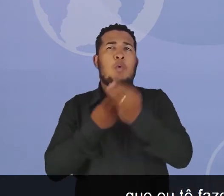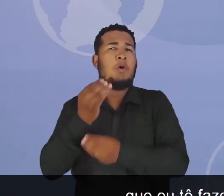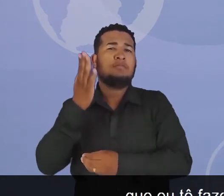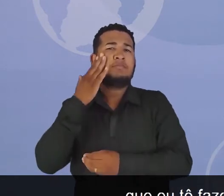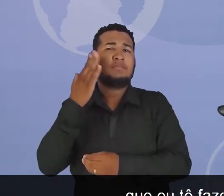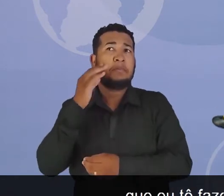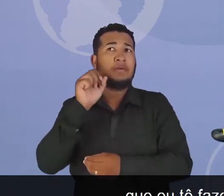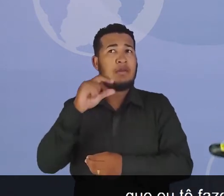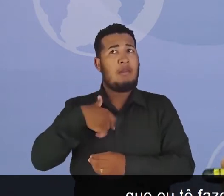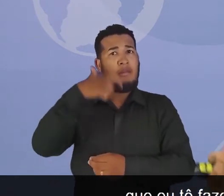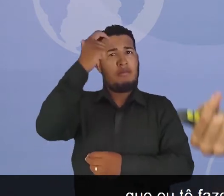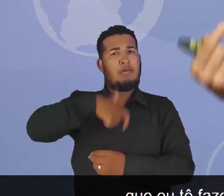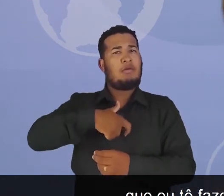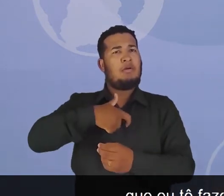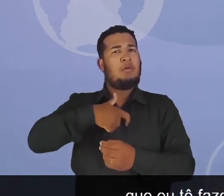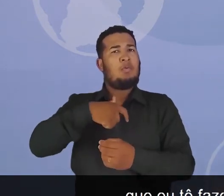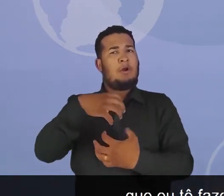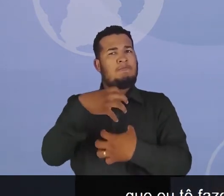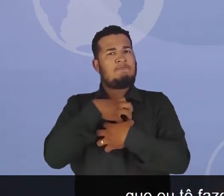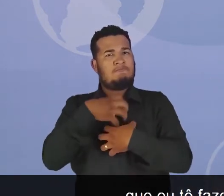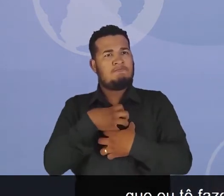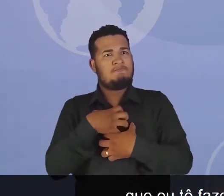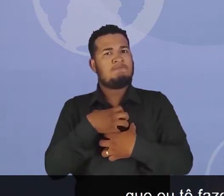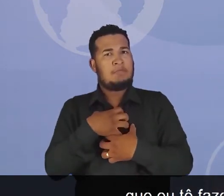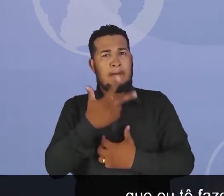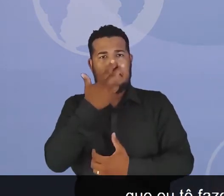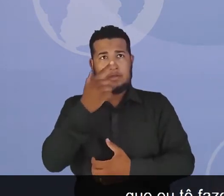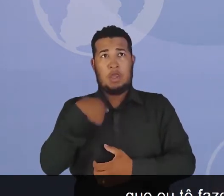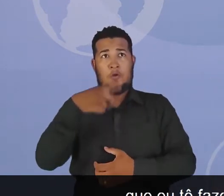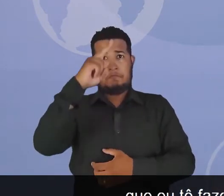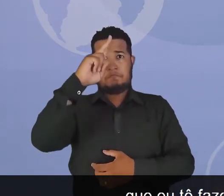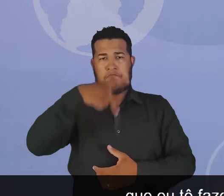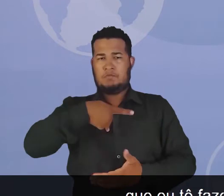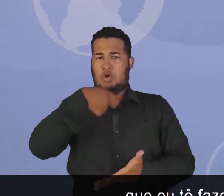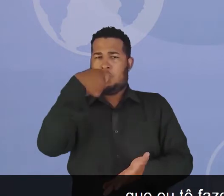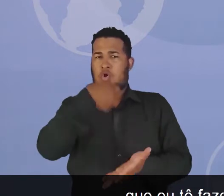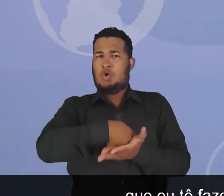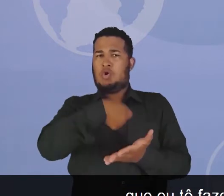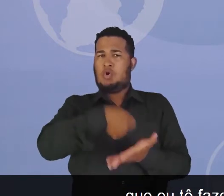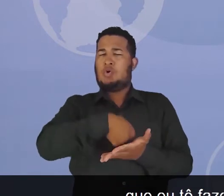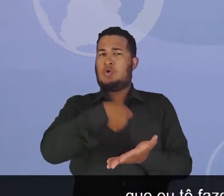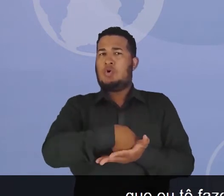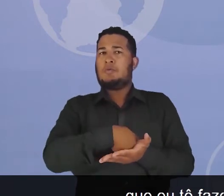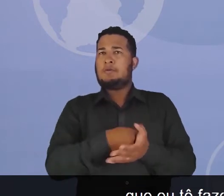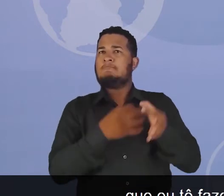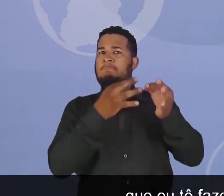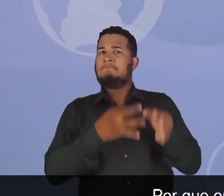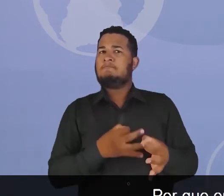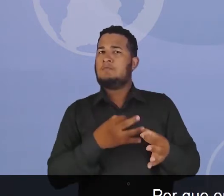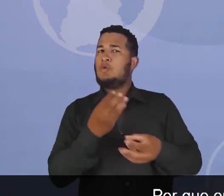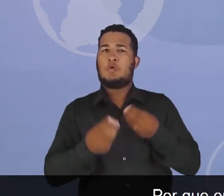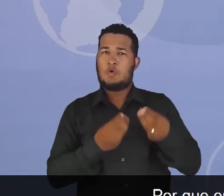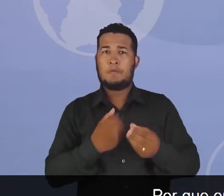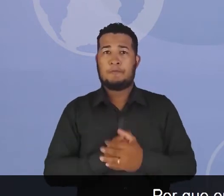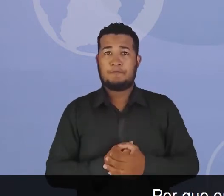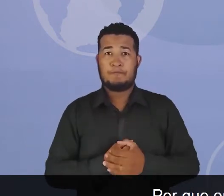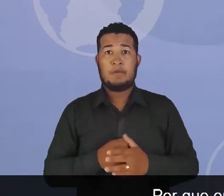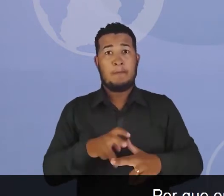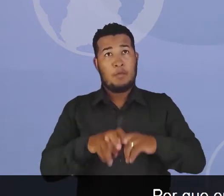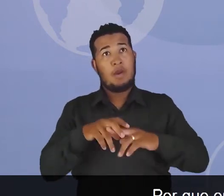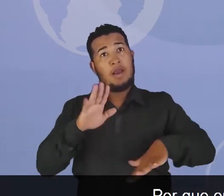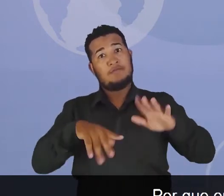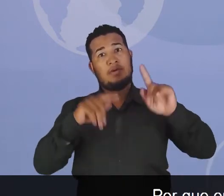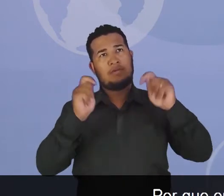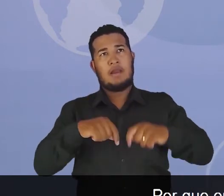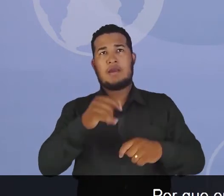eu estou fazendo essa imposição de dever a mim mesmo de maneira correta? Porque eu posso me impor,